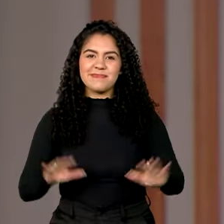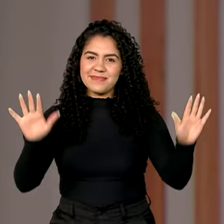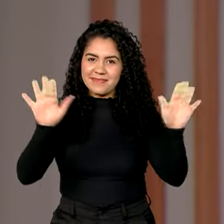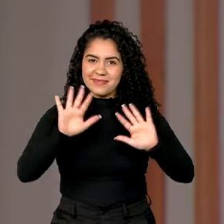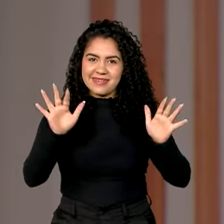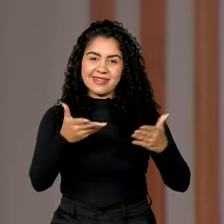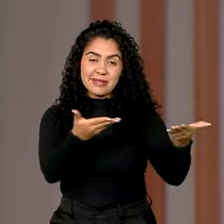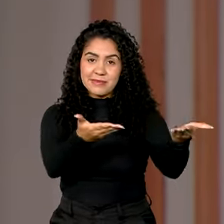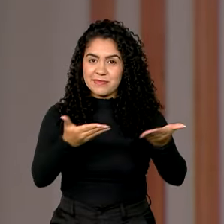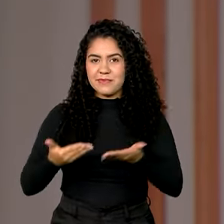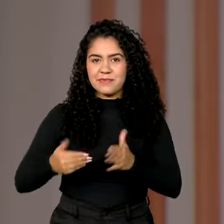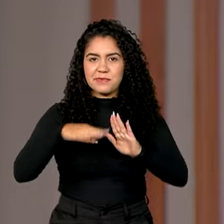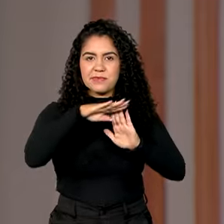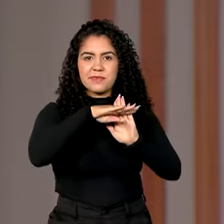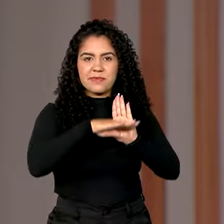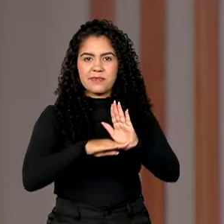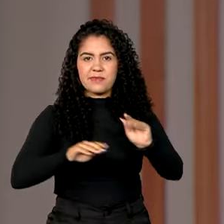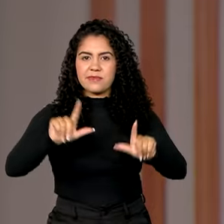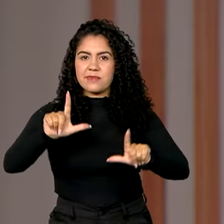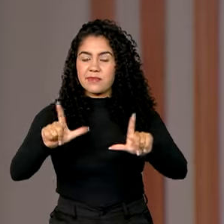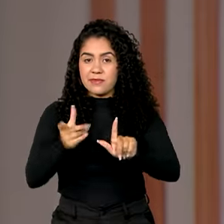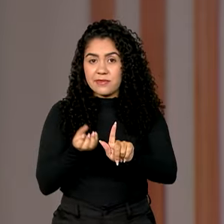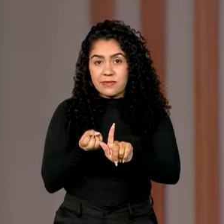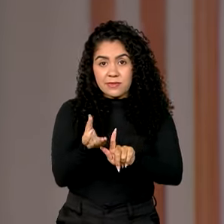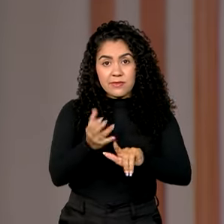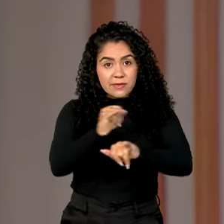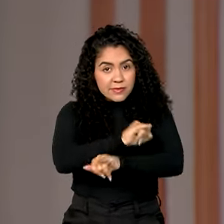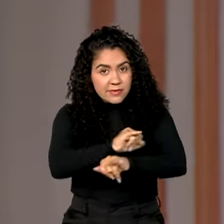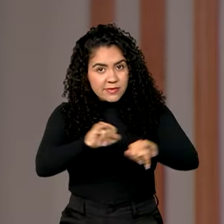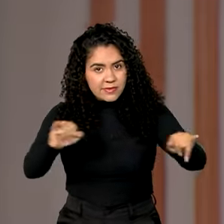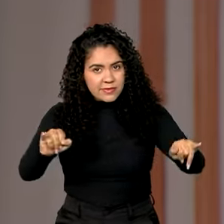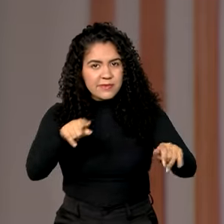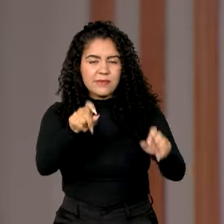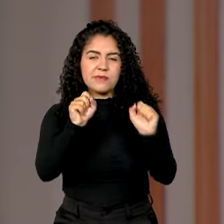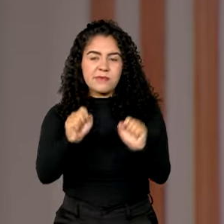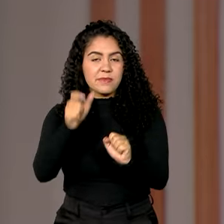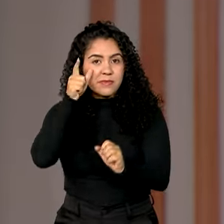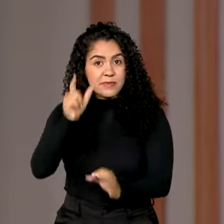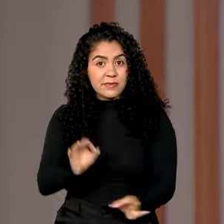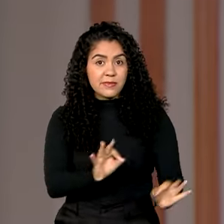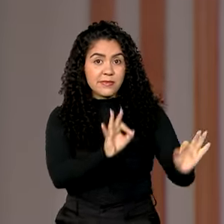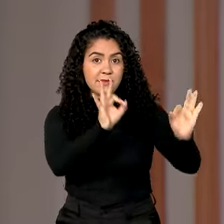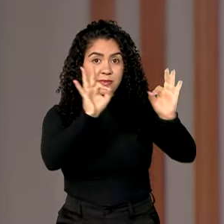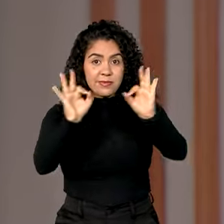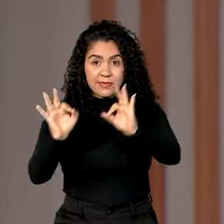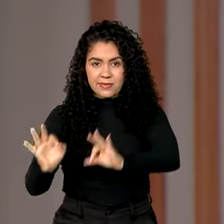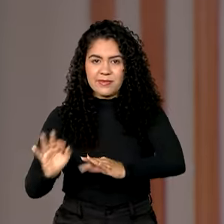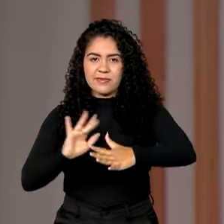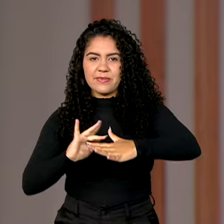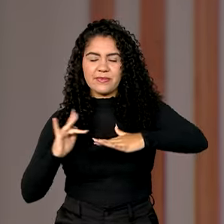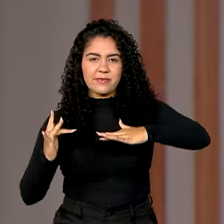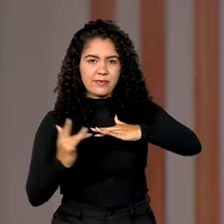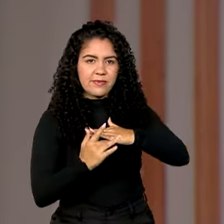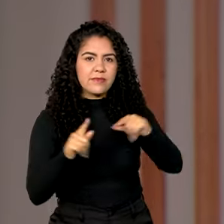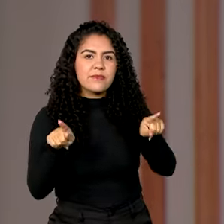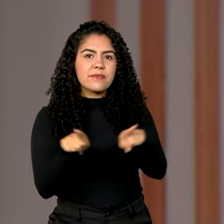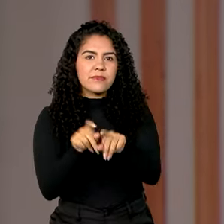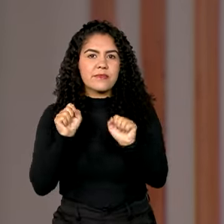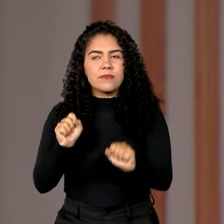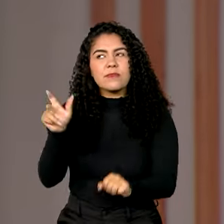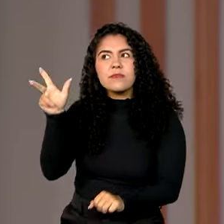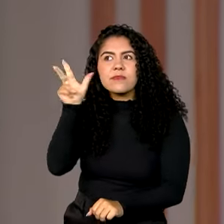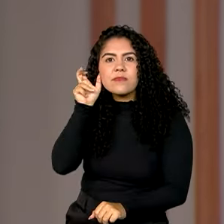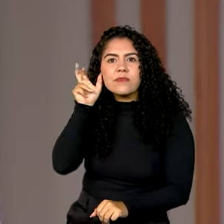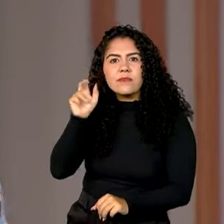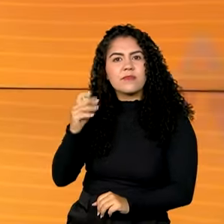Olá, seja muito bem-vindo ao canal Gov. Lembrando que você pode nos acompanhar também ao vivo pelas redes sociais e pela